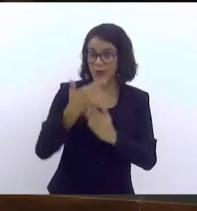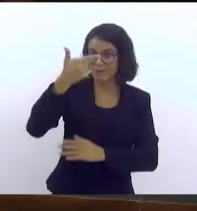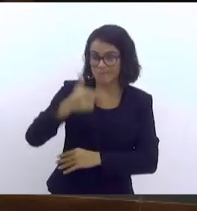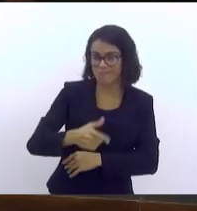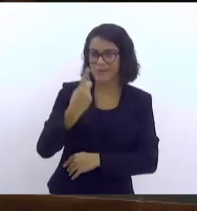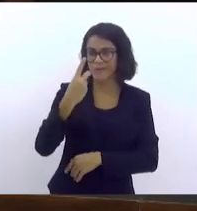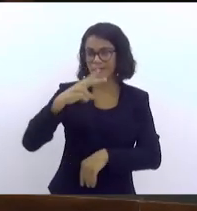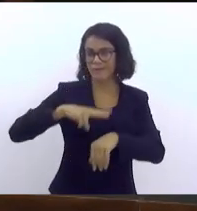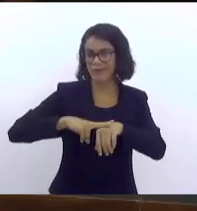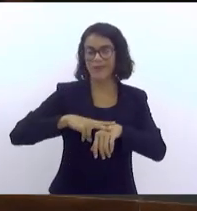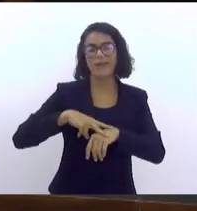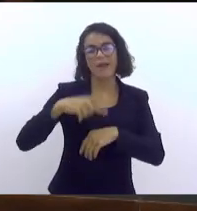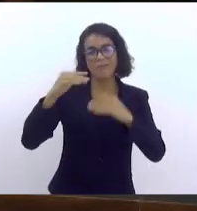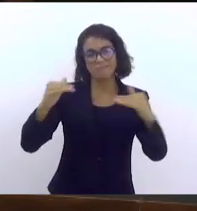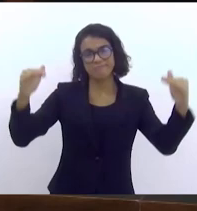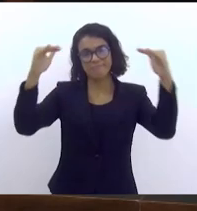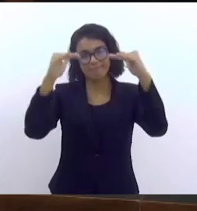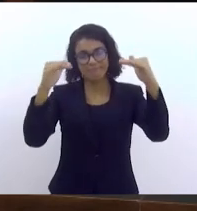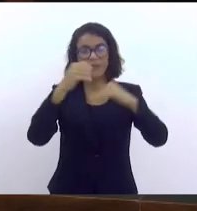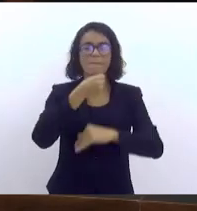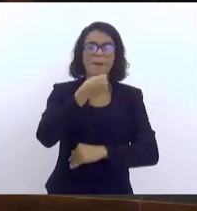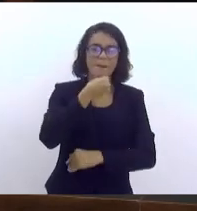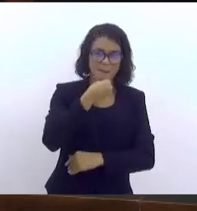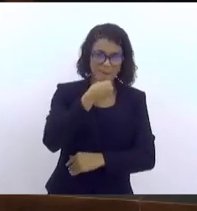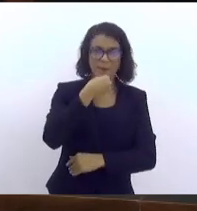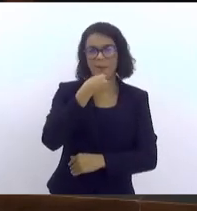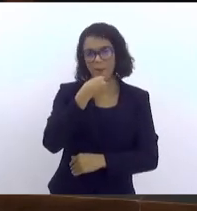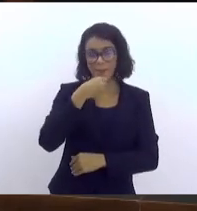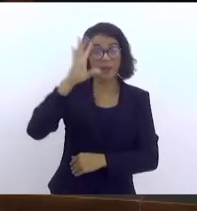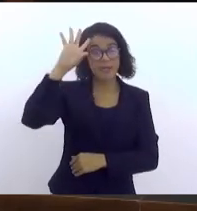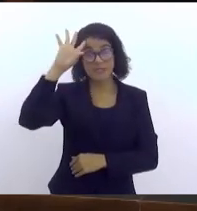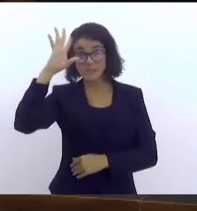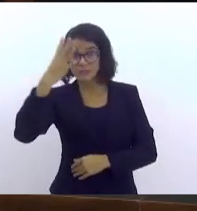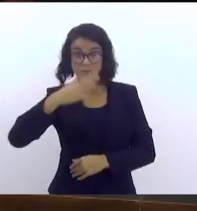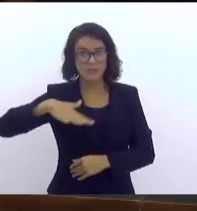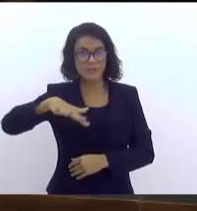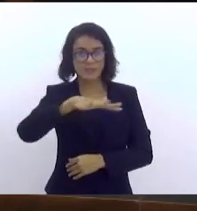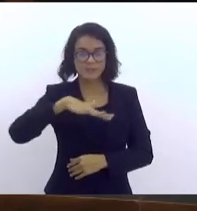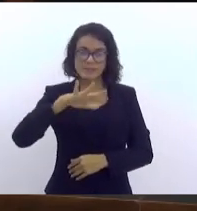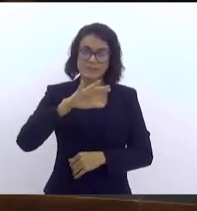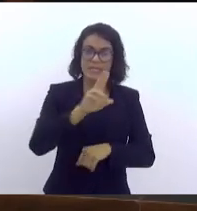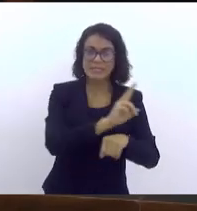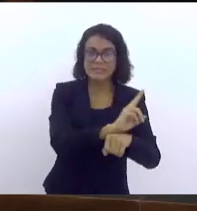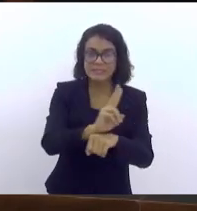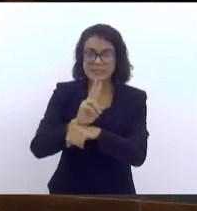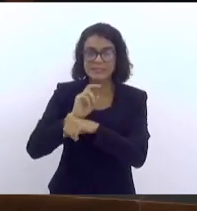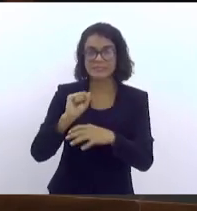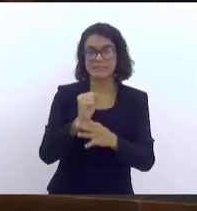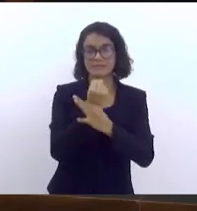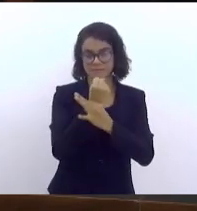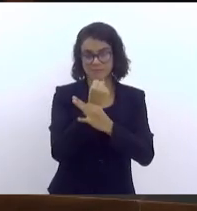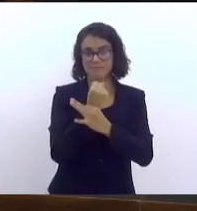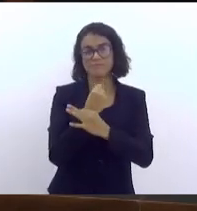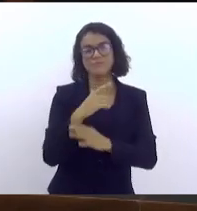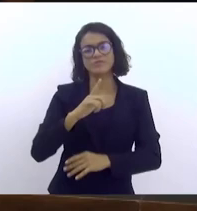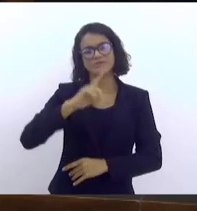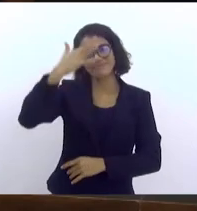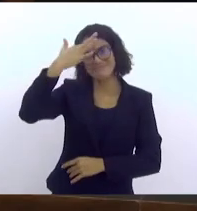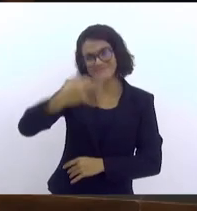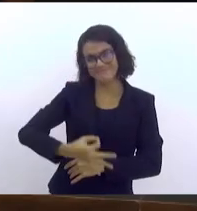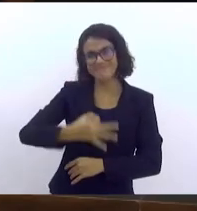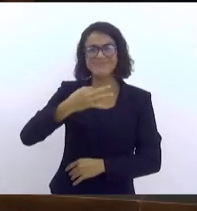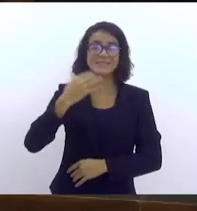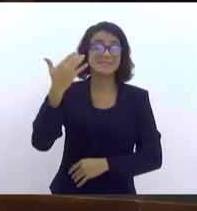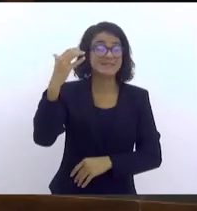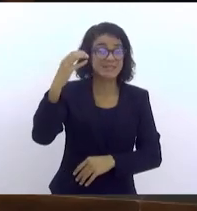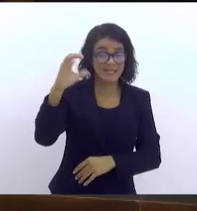uma vez as autoridades se pronunciaram com soluções no campo exclusivo da segurança que temos já certezas